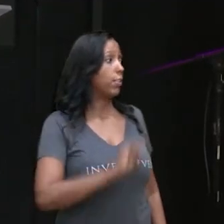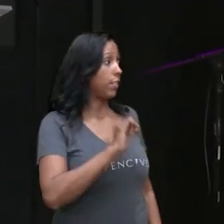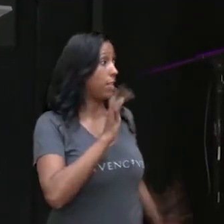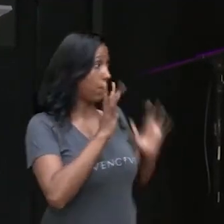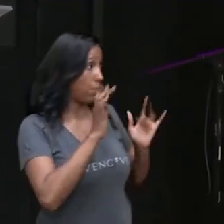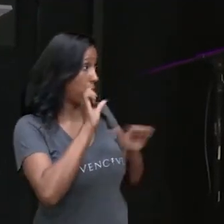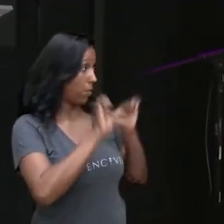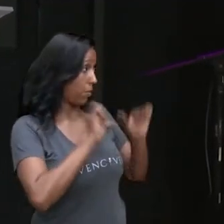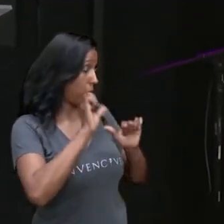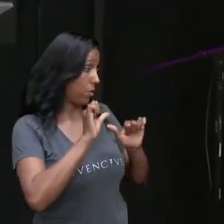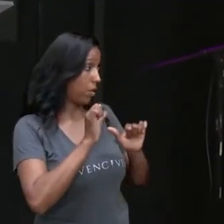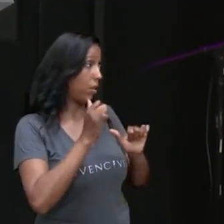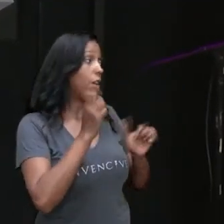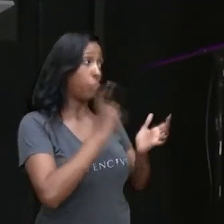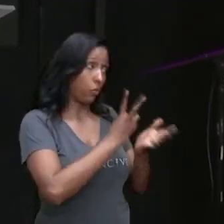É desse jeito.